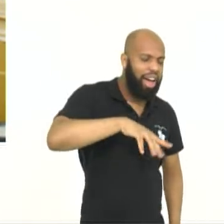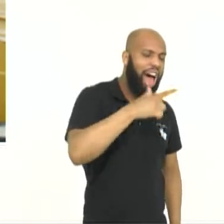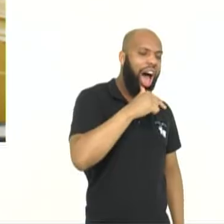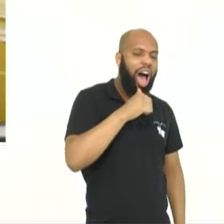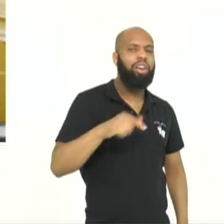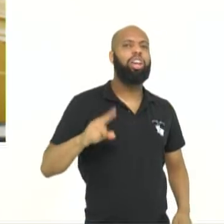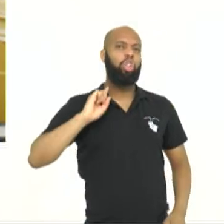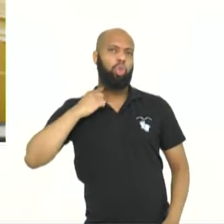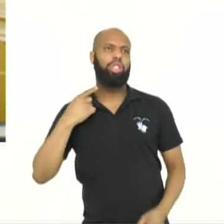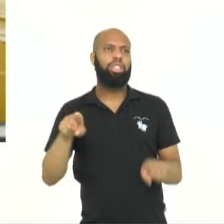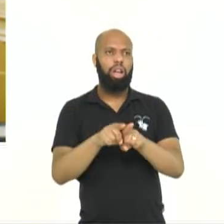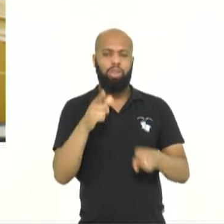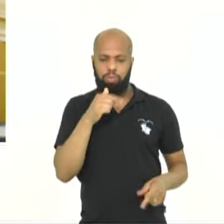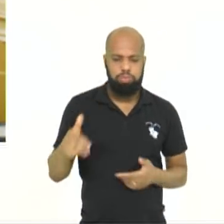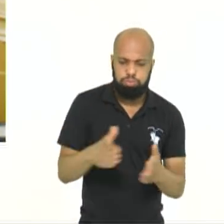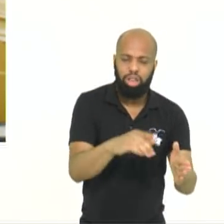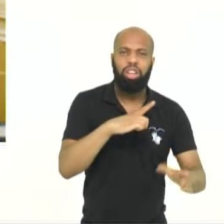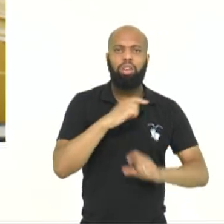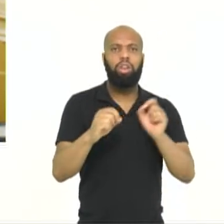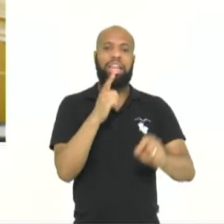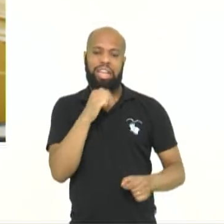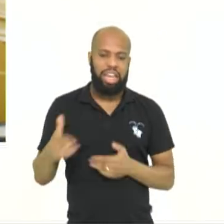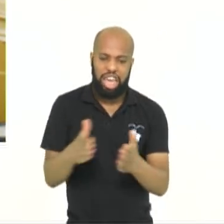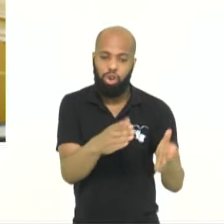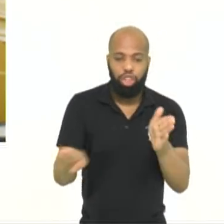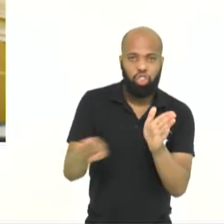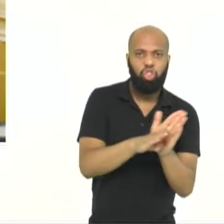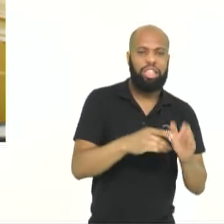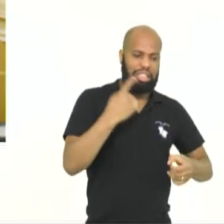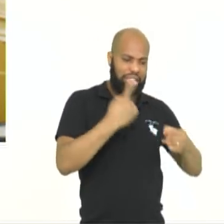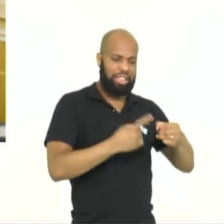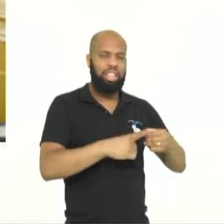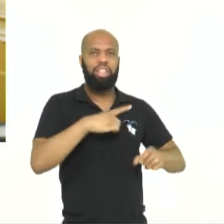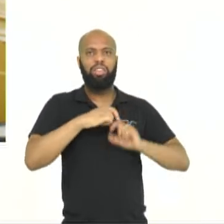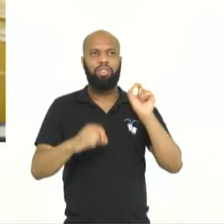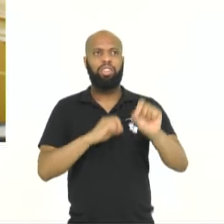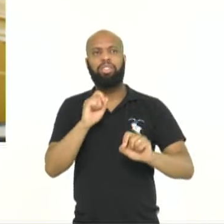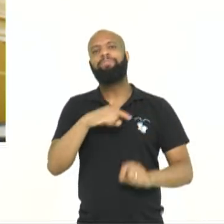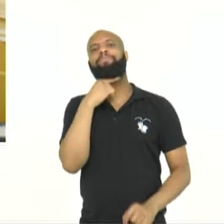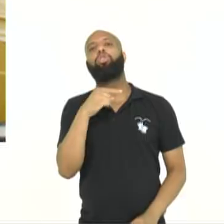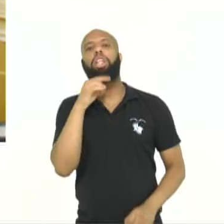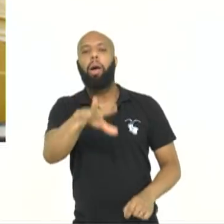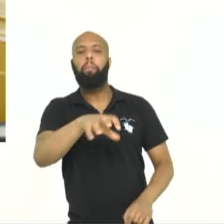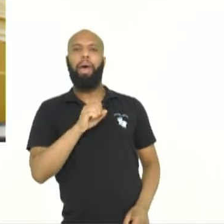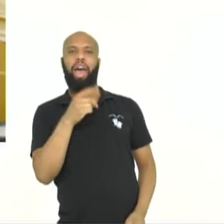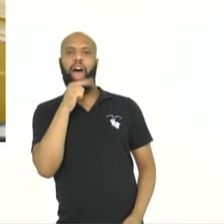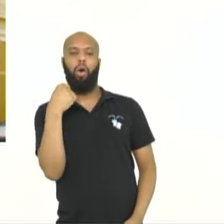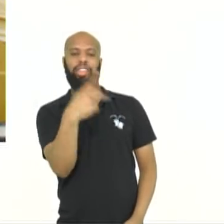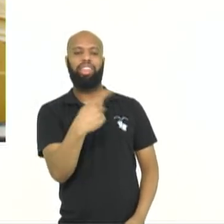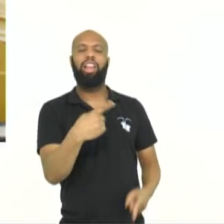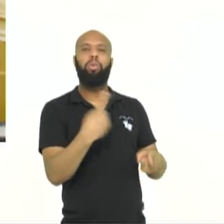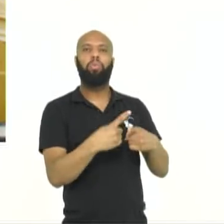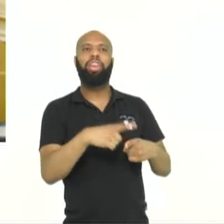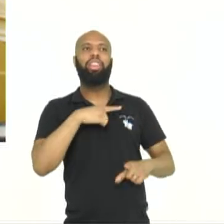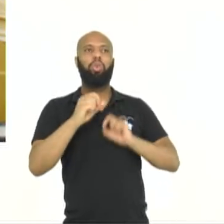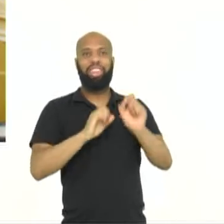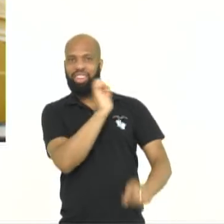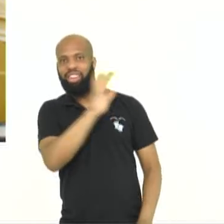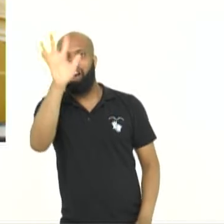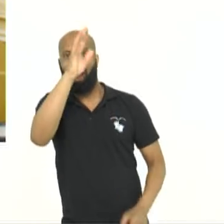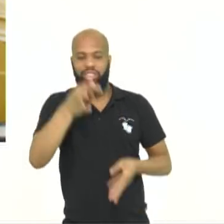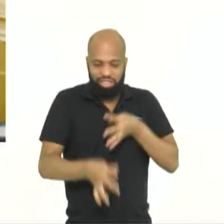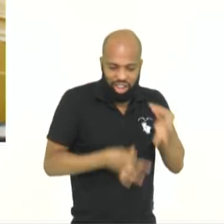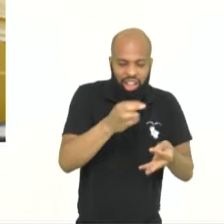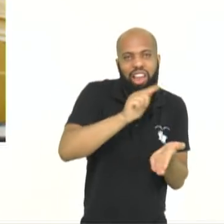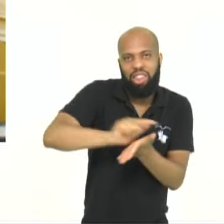rios urbanos, normalmente o rio passa pela cidade, já não é mais possível captar água, né, porque fica muito caro o